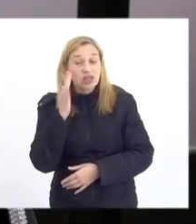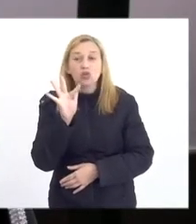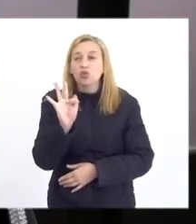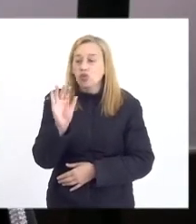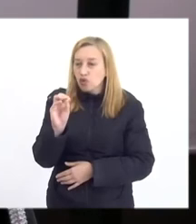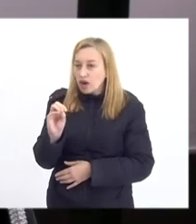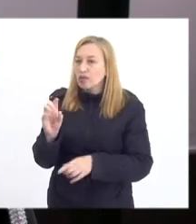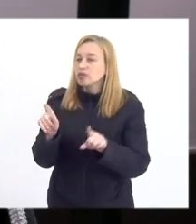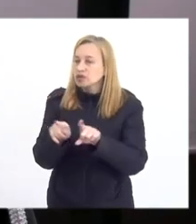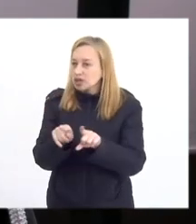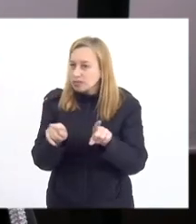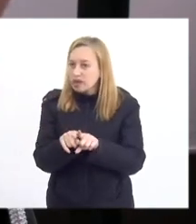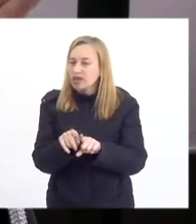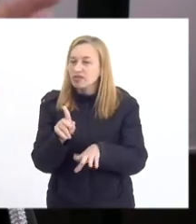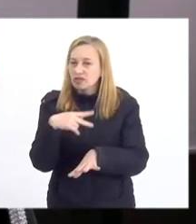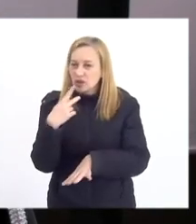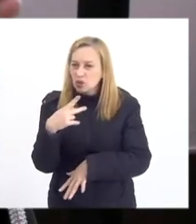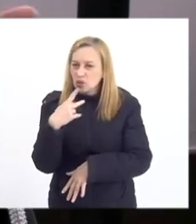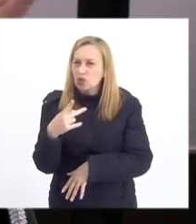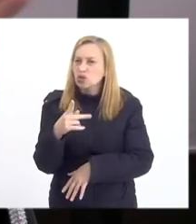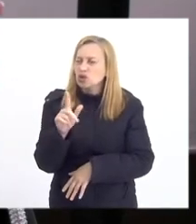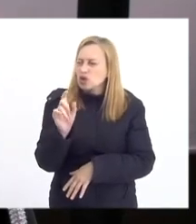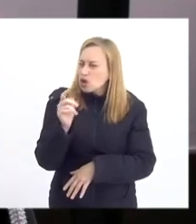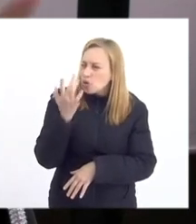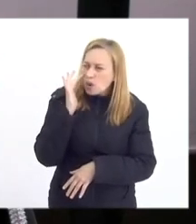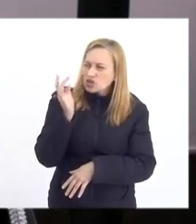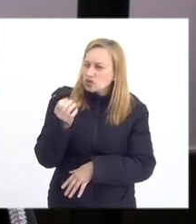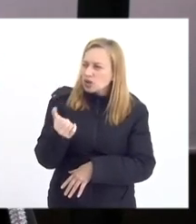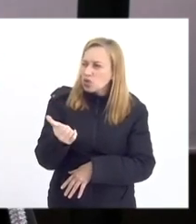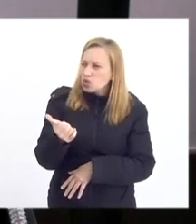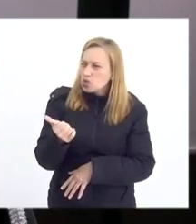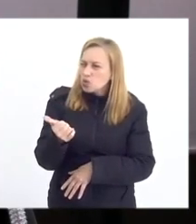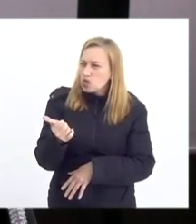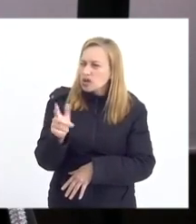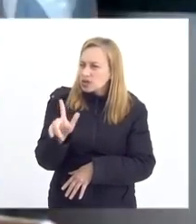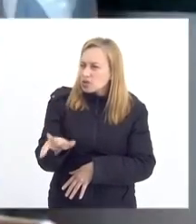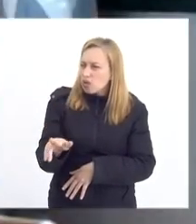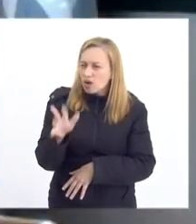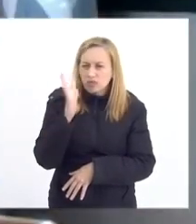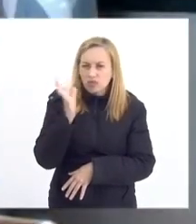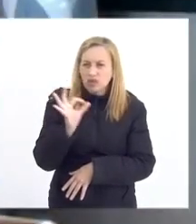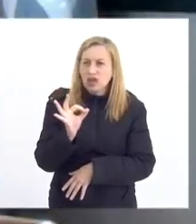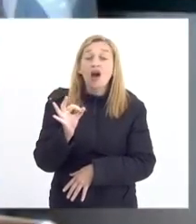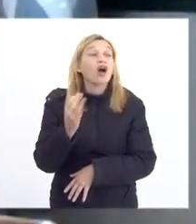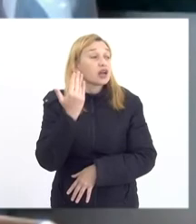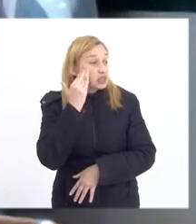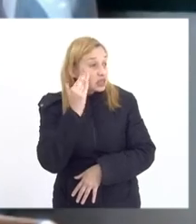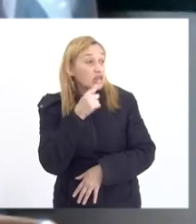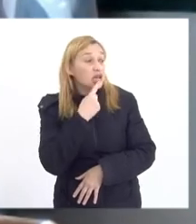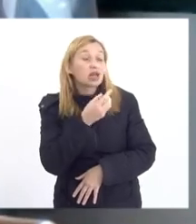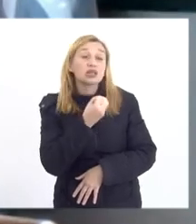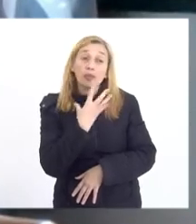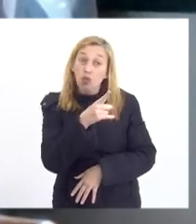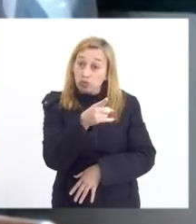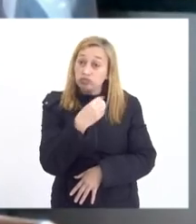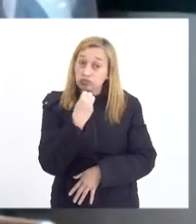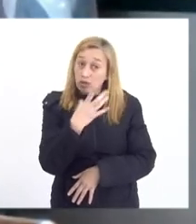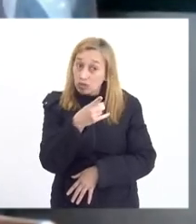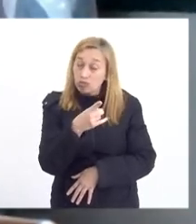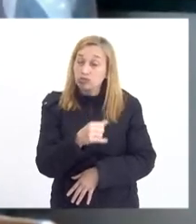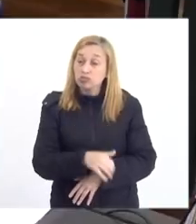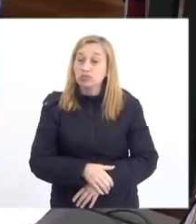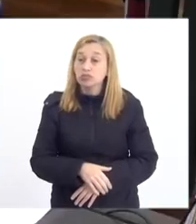já legislou por algo semelhante, mas não sei se igual. Só entendi, quero ver agora. Se... Esse é bom, a princípio esse é interessante.